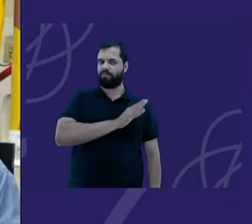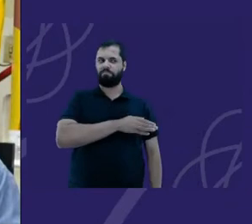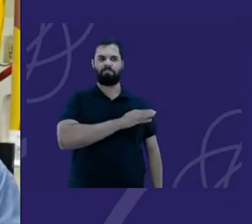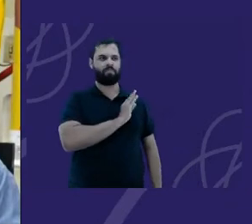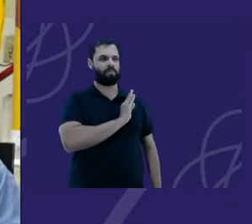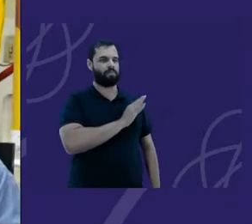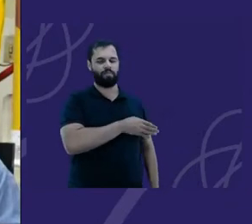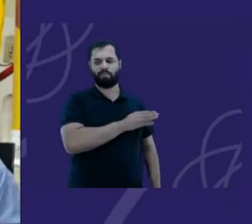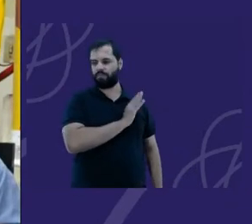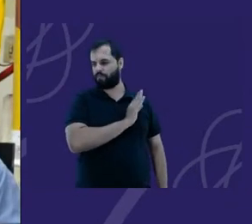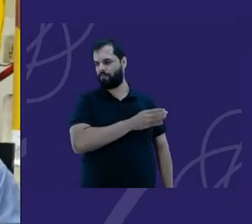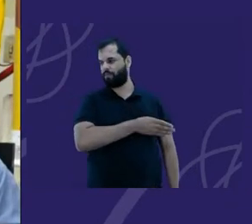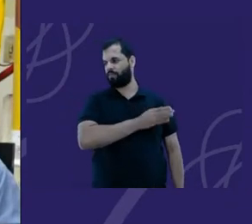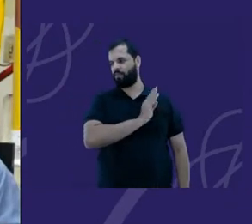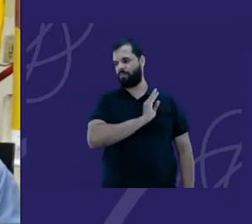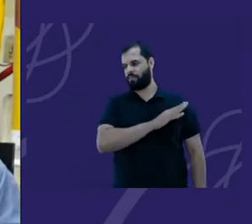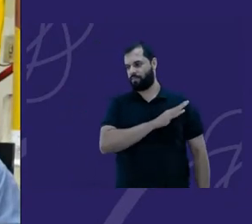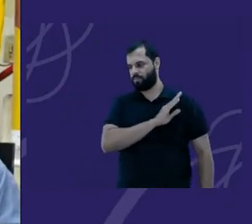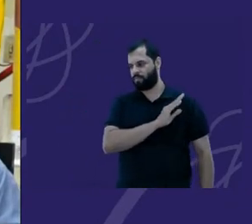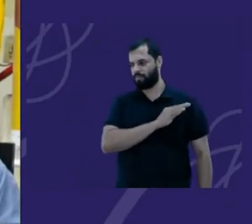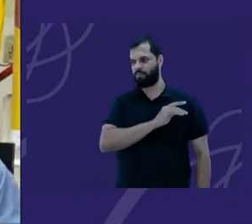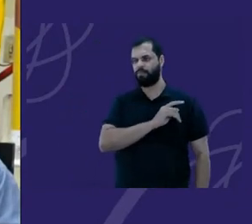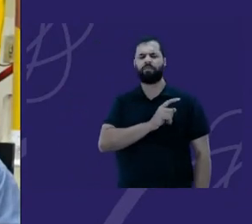coração, não sei porquê,